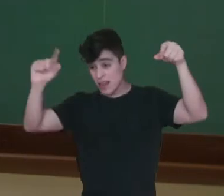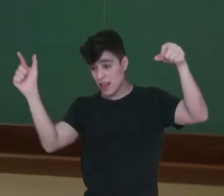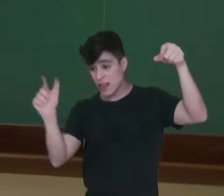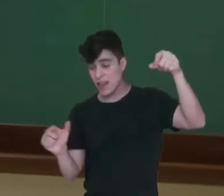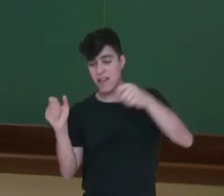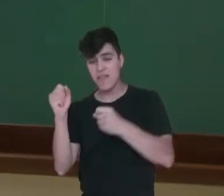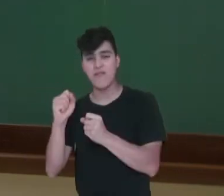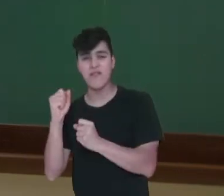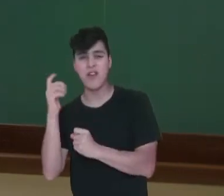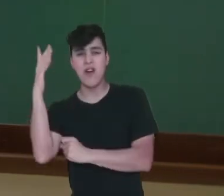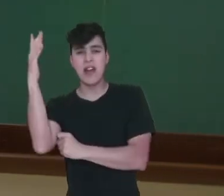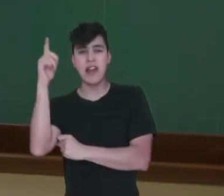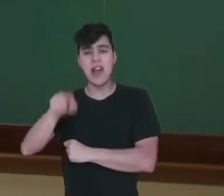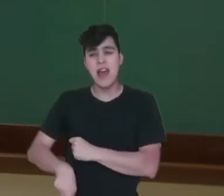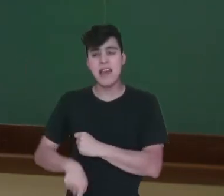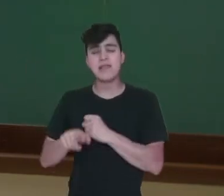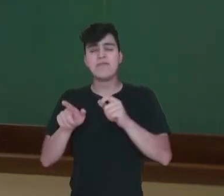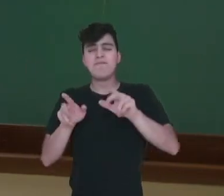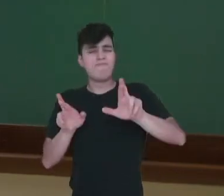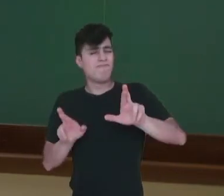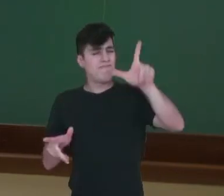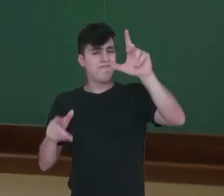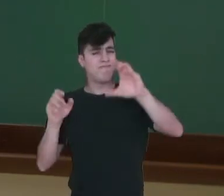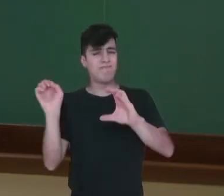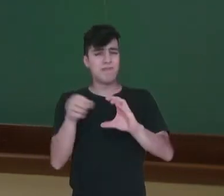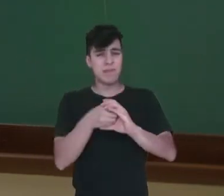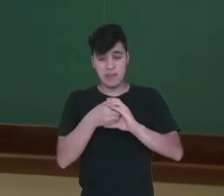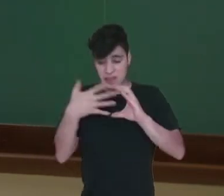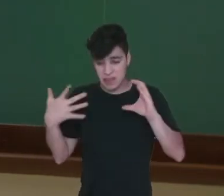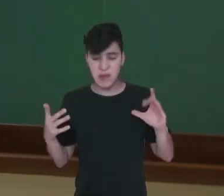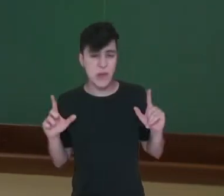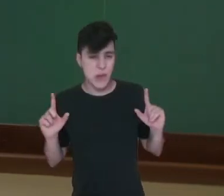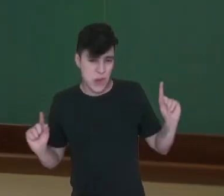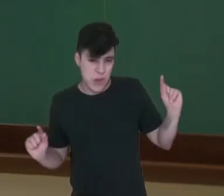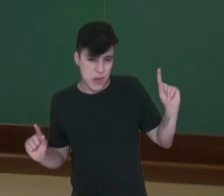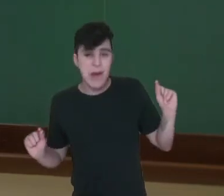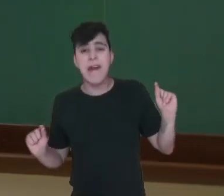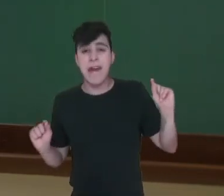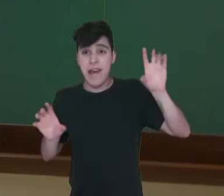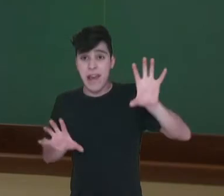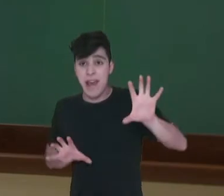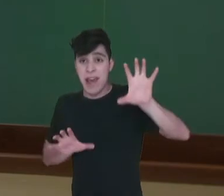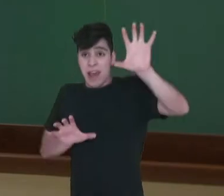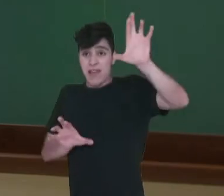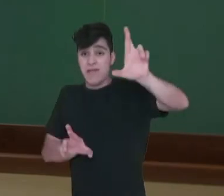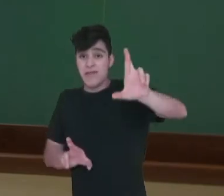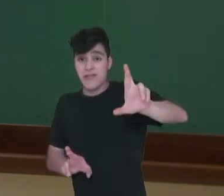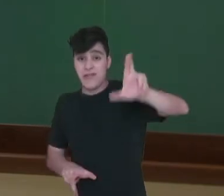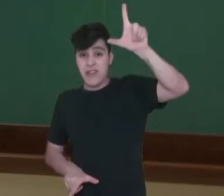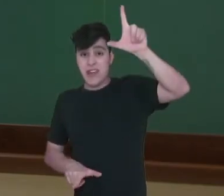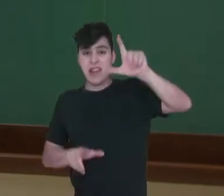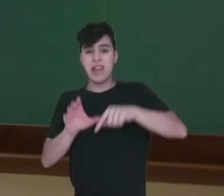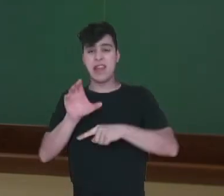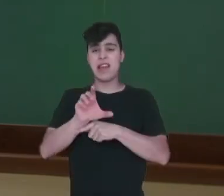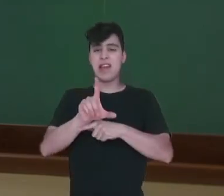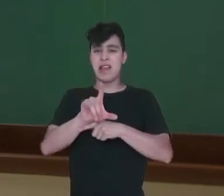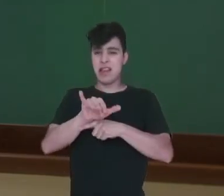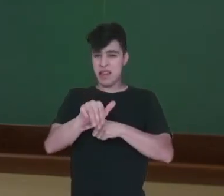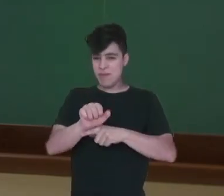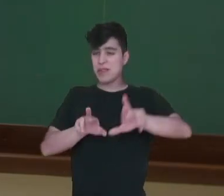que podem apresentar características diferentes, justamente porque estão em regiões de climas diferentes no